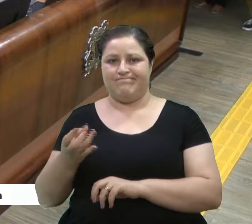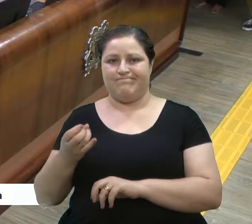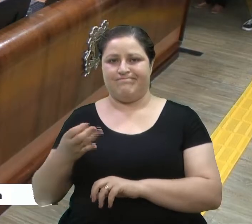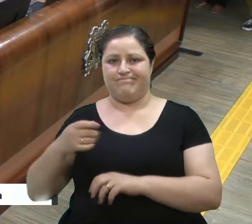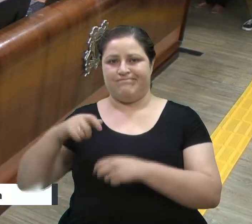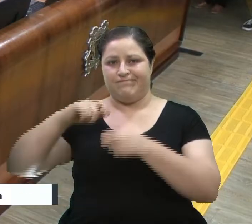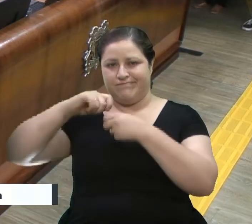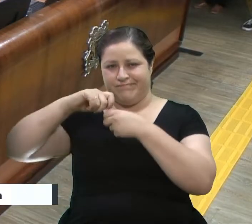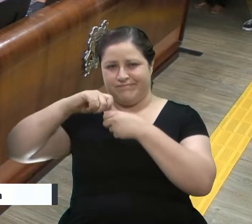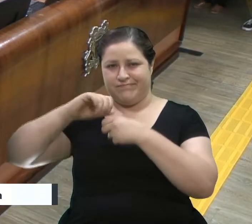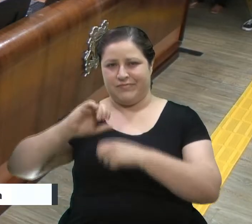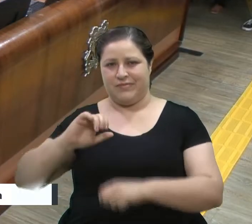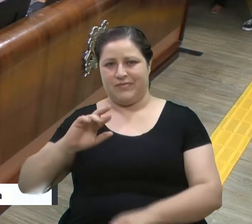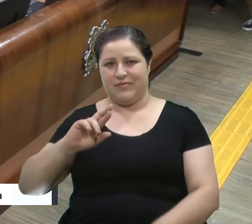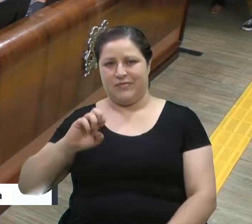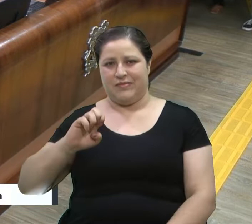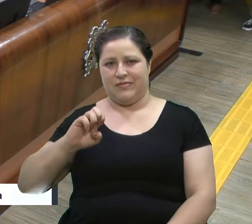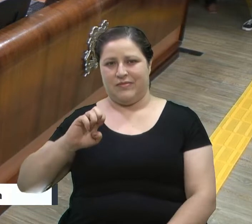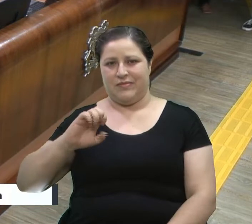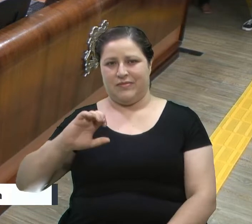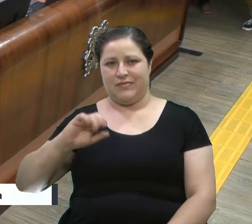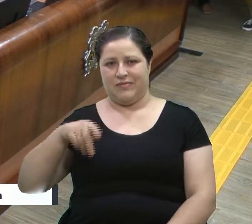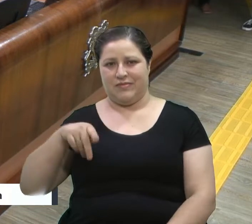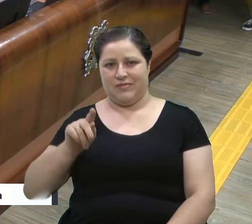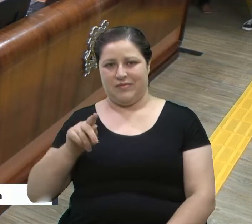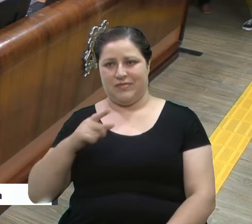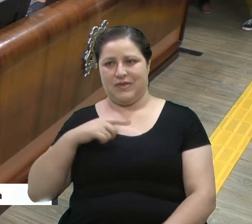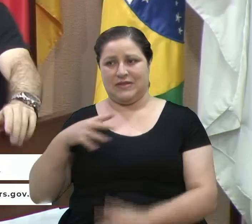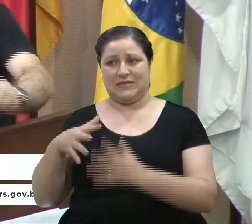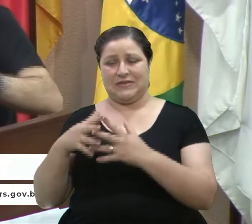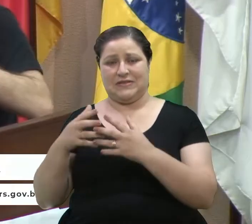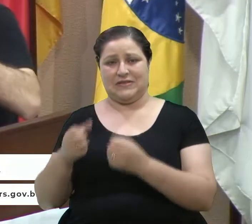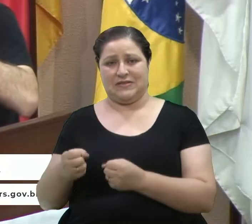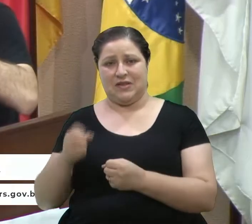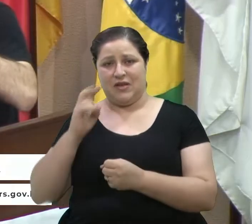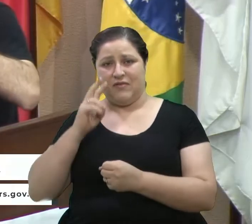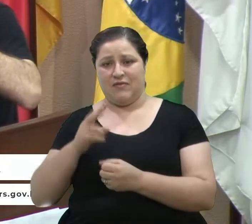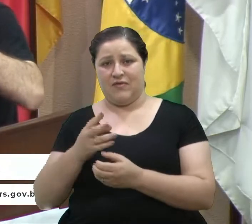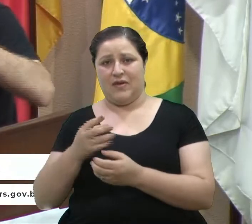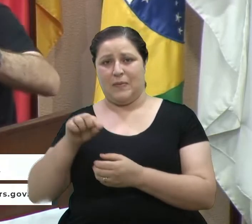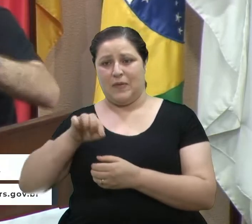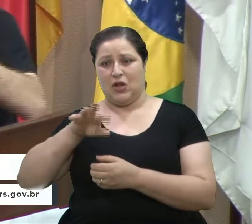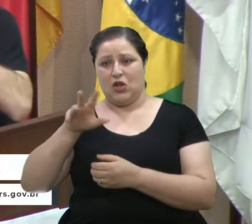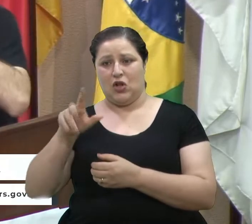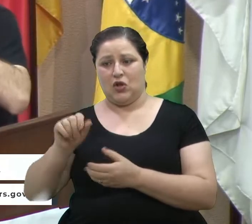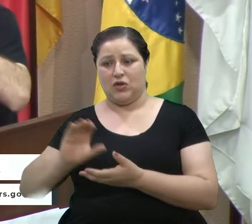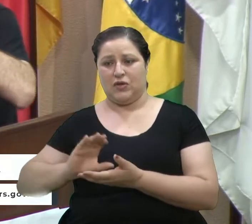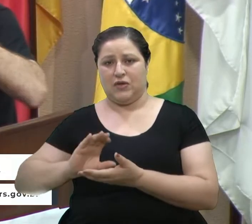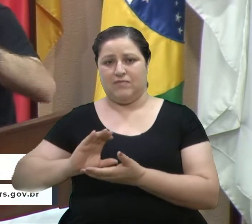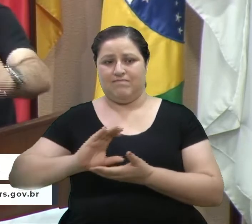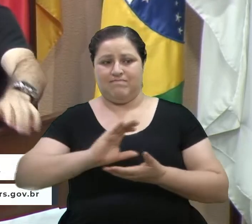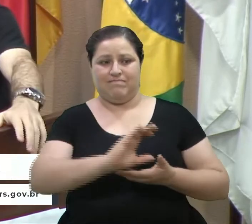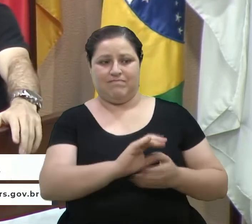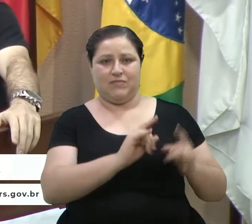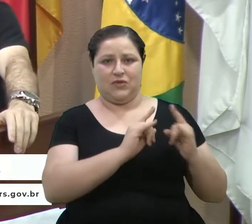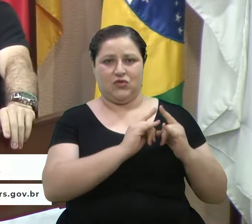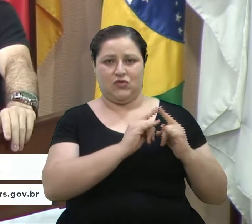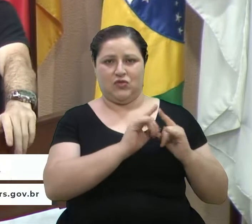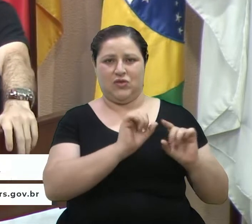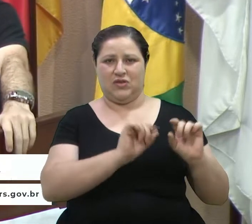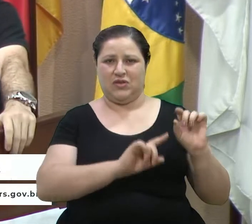bastante complexo, e a gente vê milhões sendo destinados para algumas instituições. Então, a gente espera que